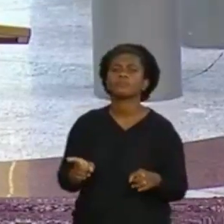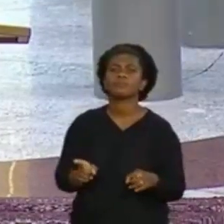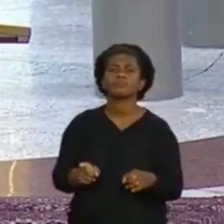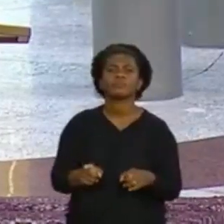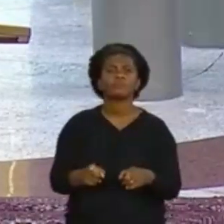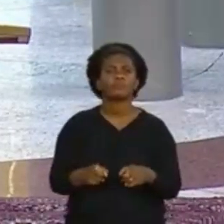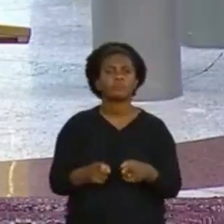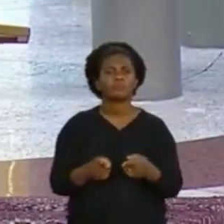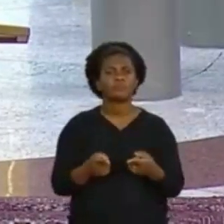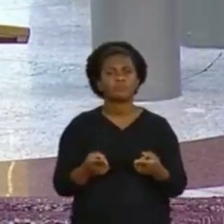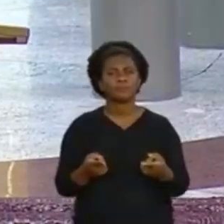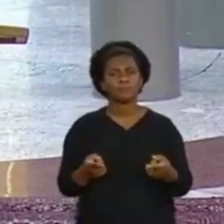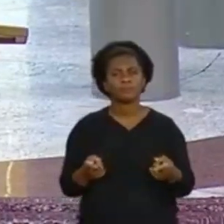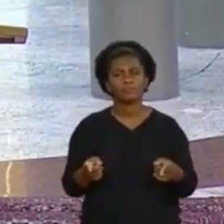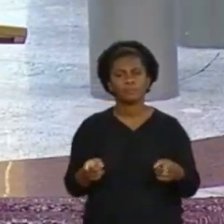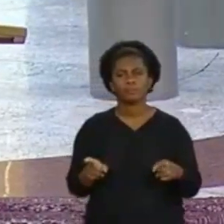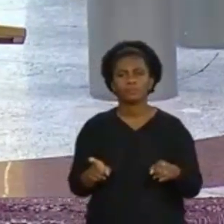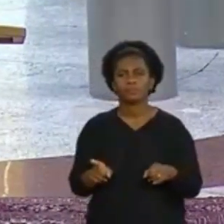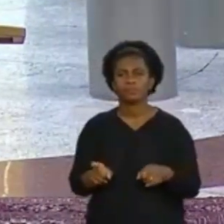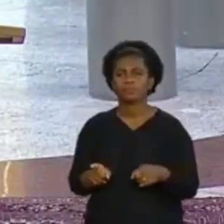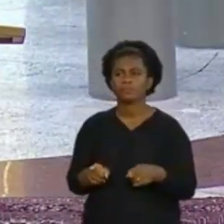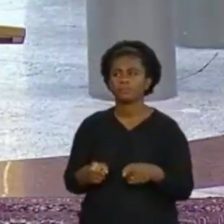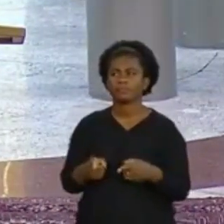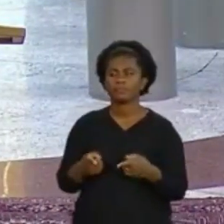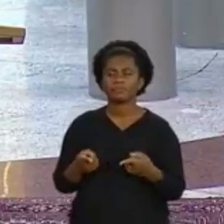Não tenhas sobre ti